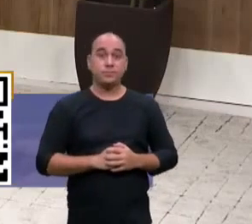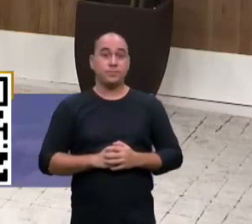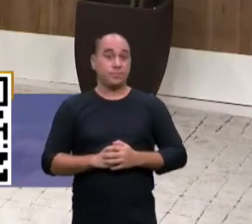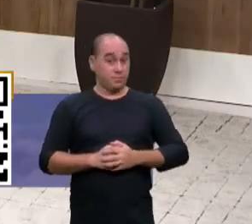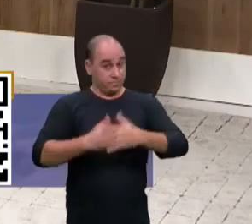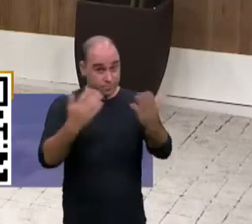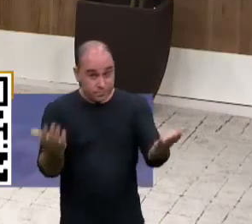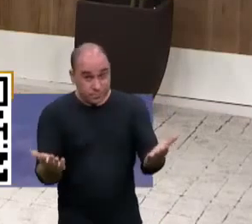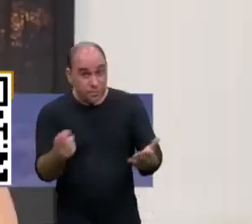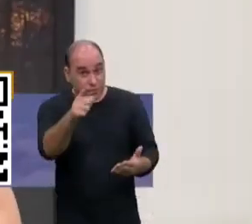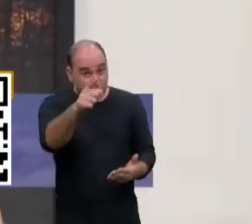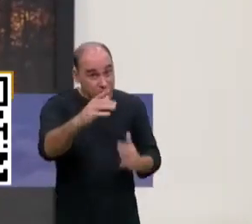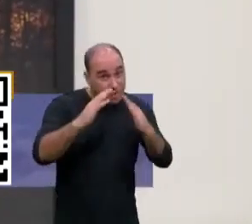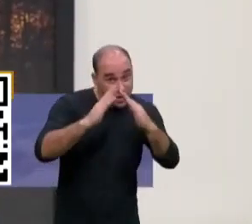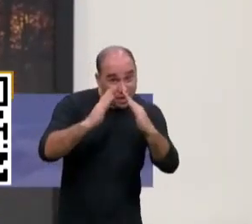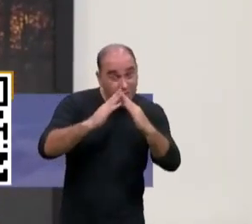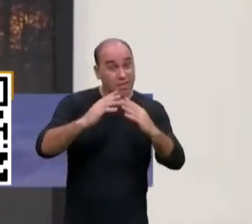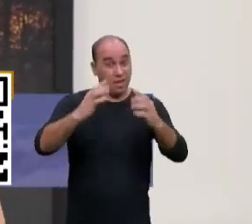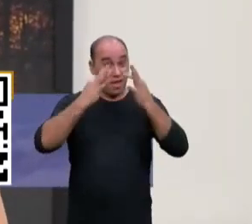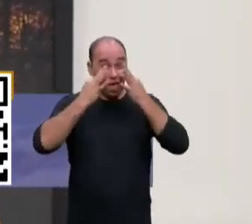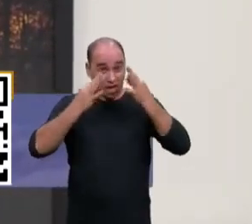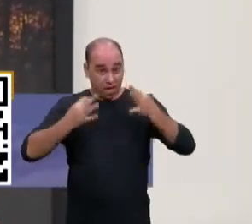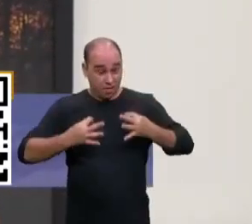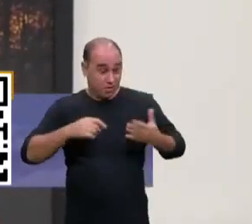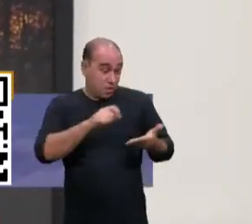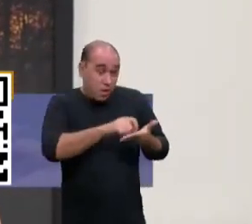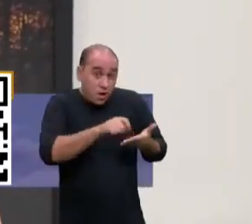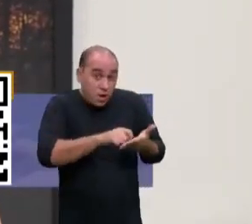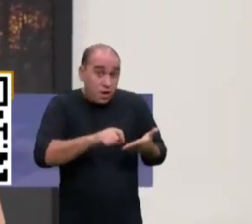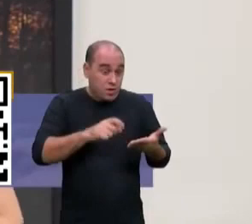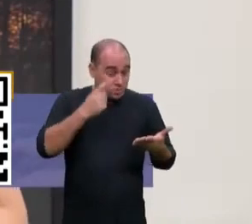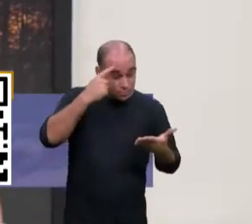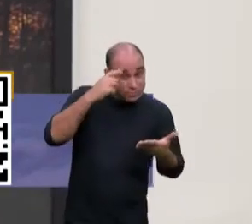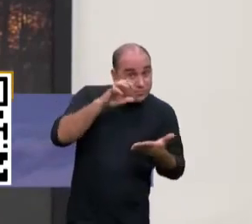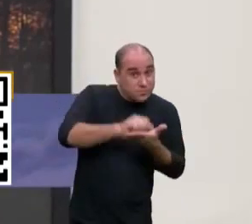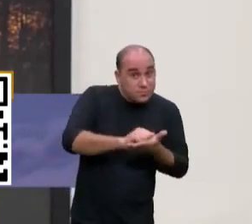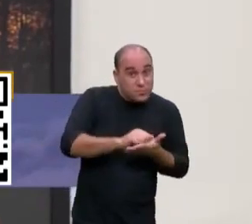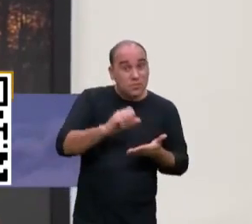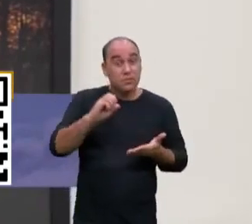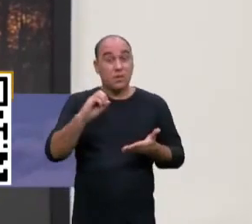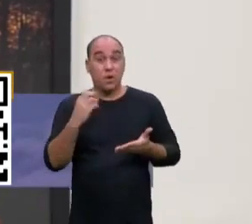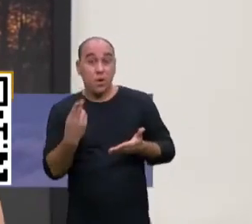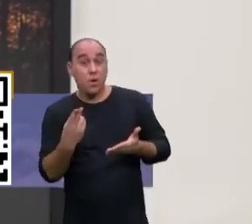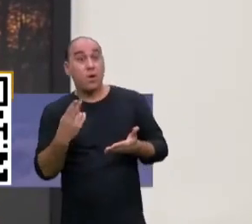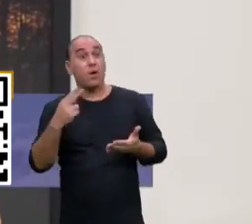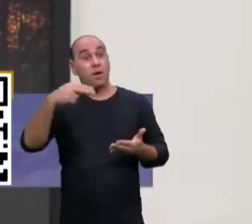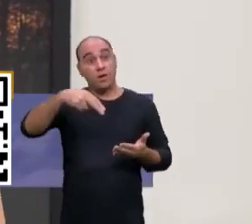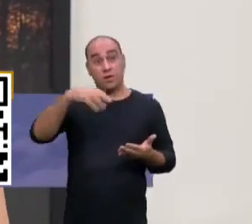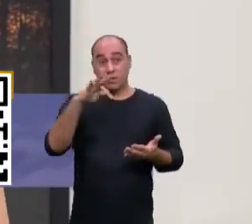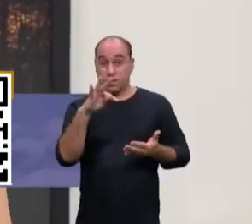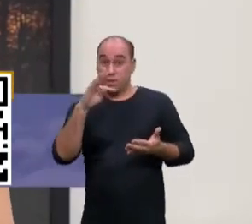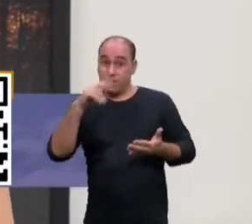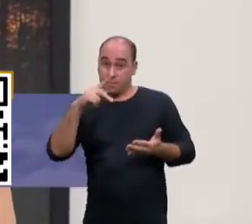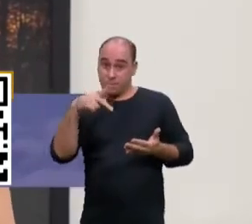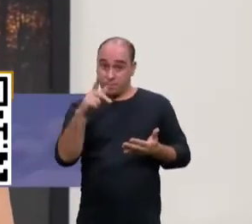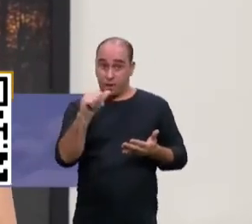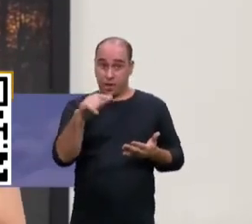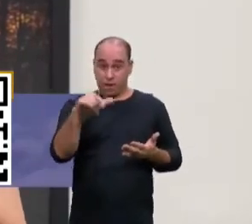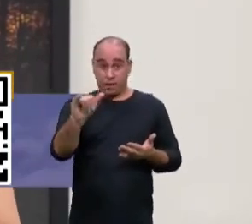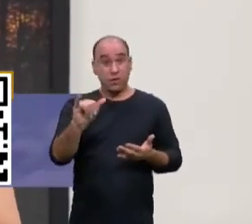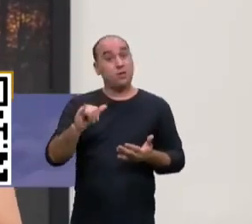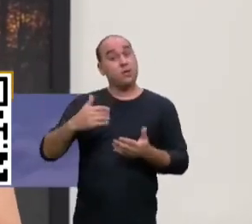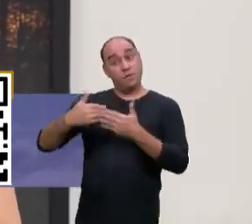Bom atenção você é de casa que é o momento agora de anotar tudinho de rever lá no NT play.com se você perdeu algum episódio